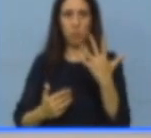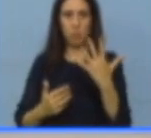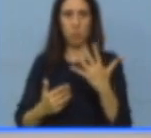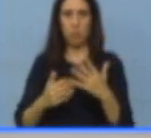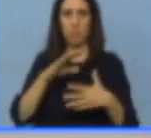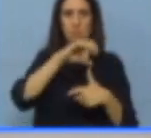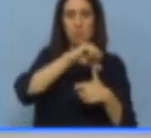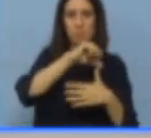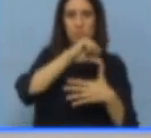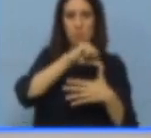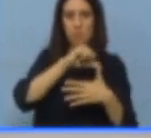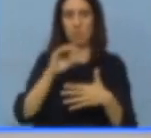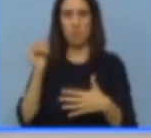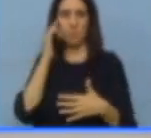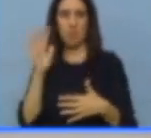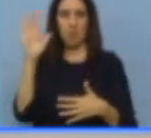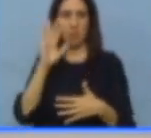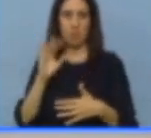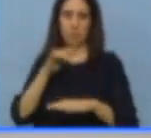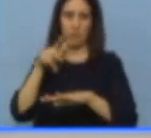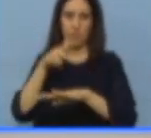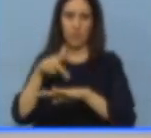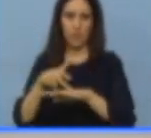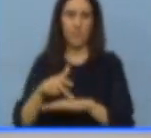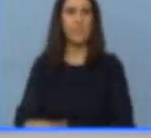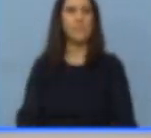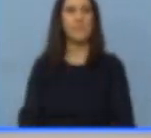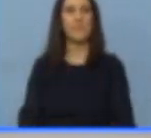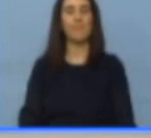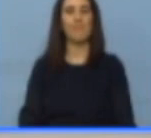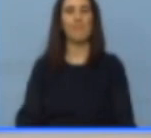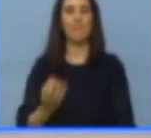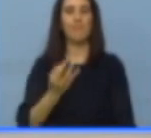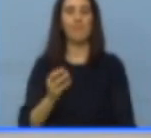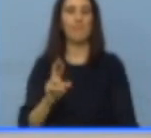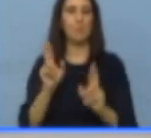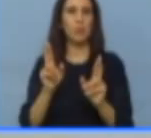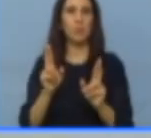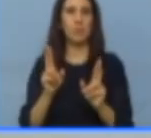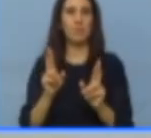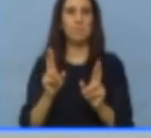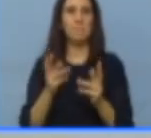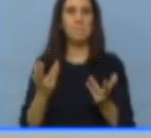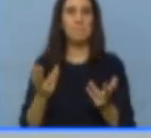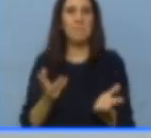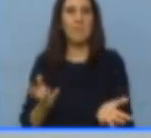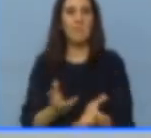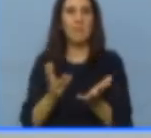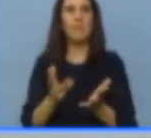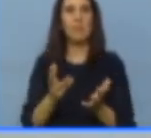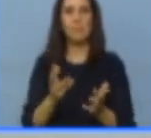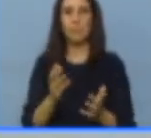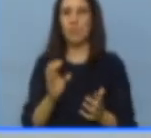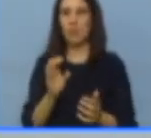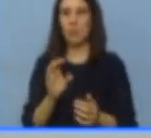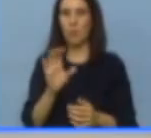e para a Ásia, portanto, para as Filipinas. De facto, enfim, a esperança que emerge a partir do continente